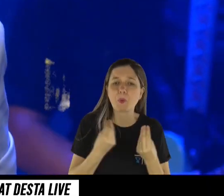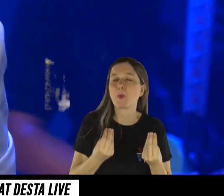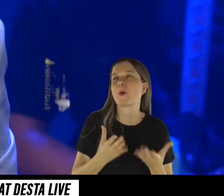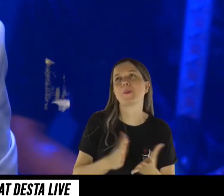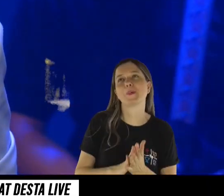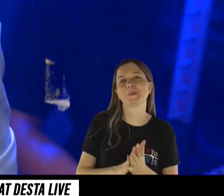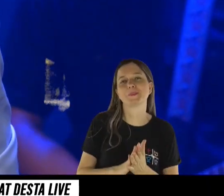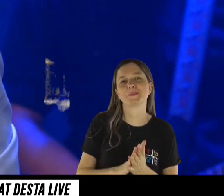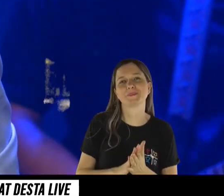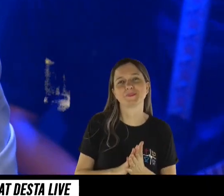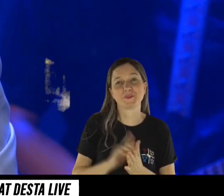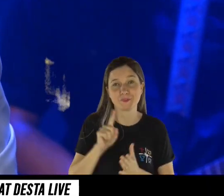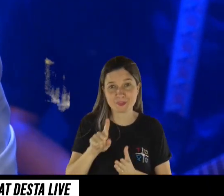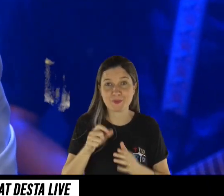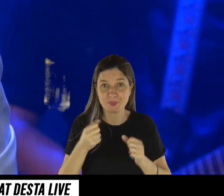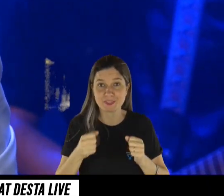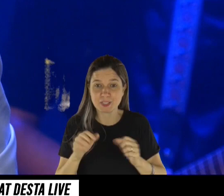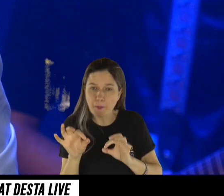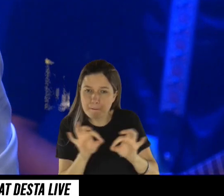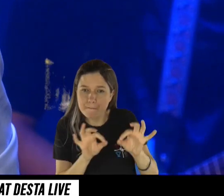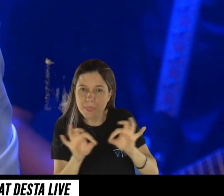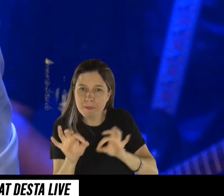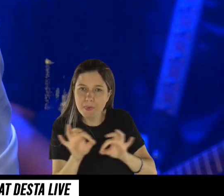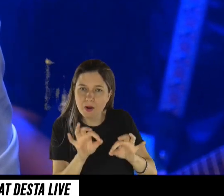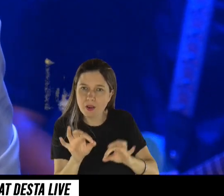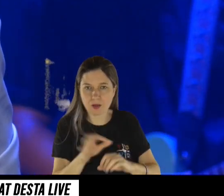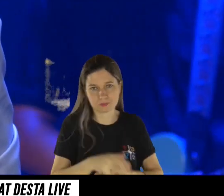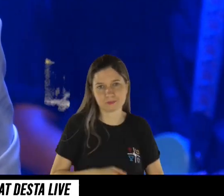Só que a gente tem que estar preparado.